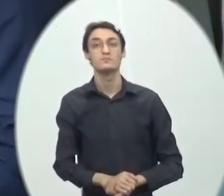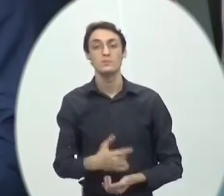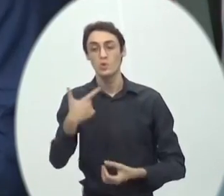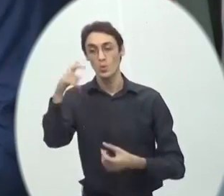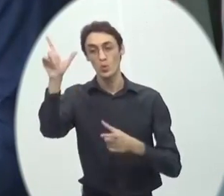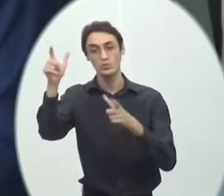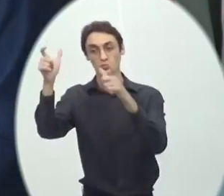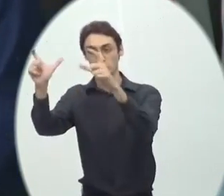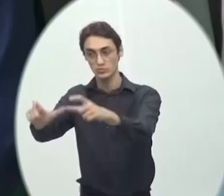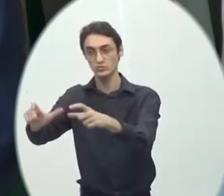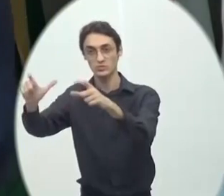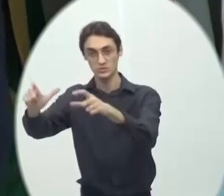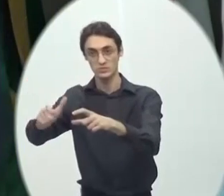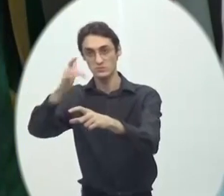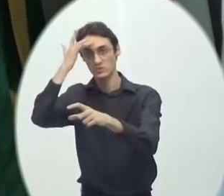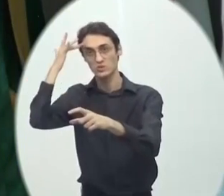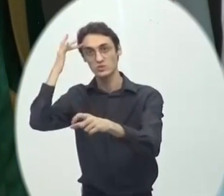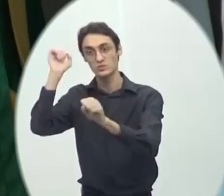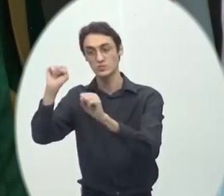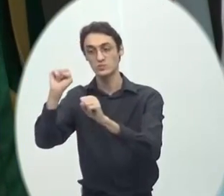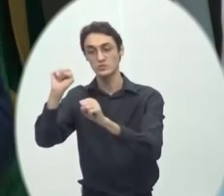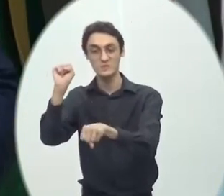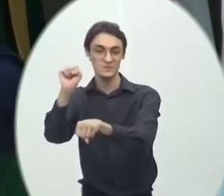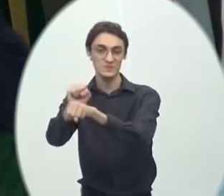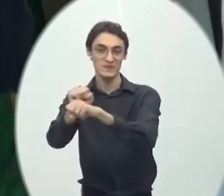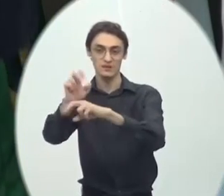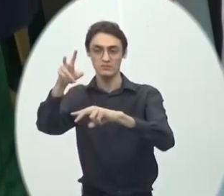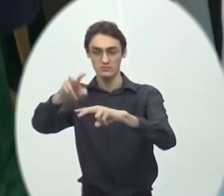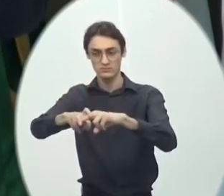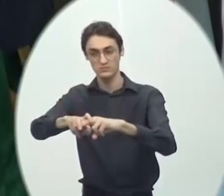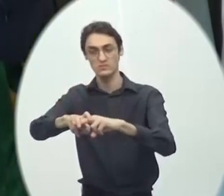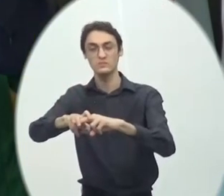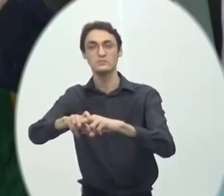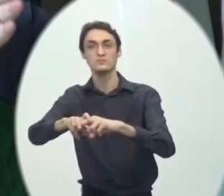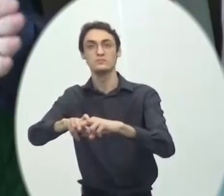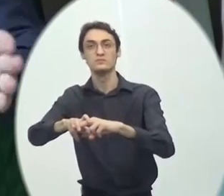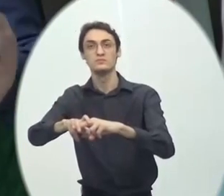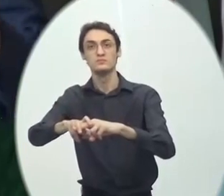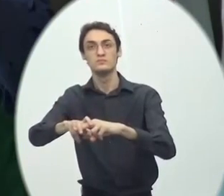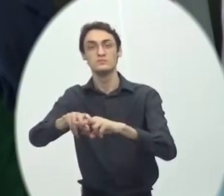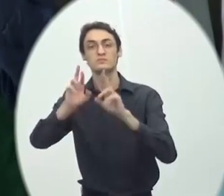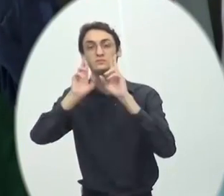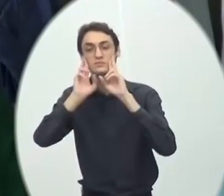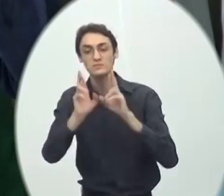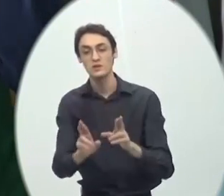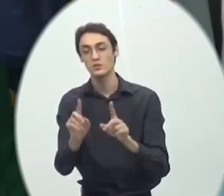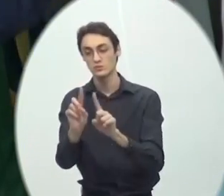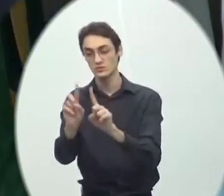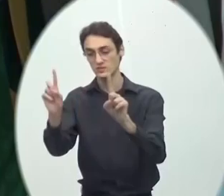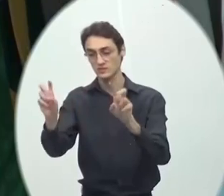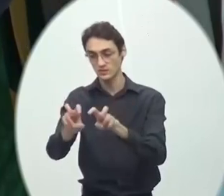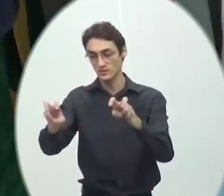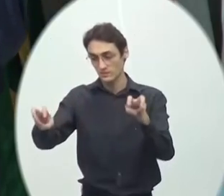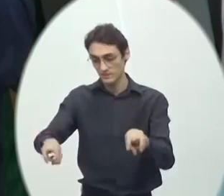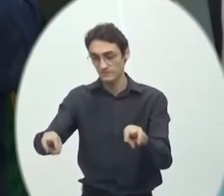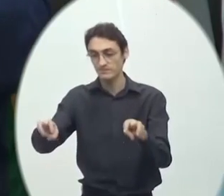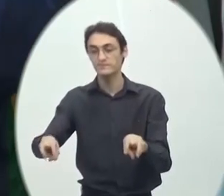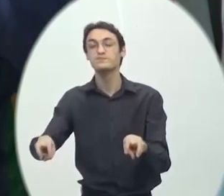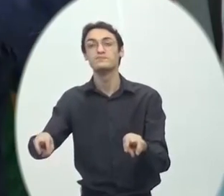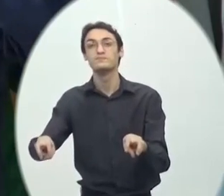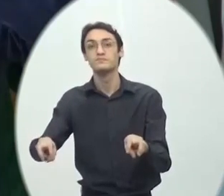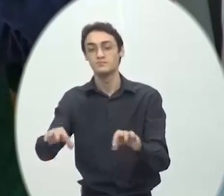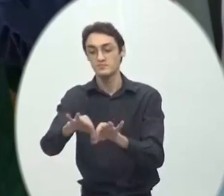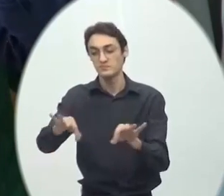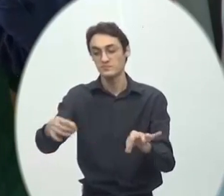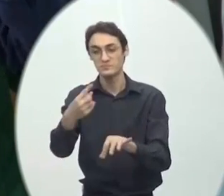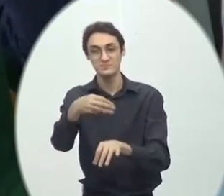espaço onde as pessoas poderiam ser acomodadas, respeitando o distanciamento, ser acomodada ali para guardar